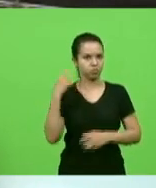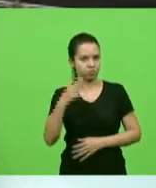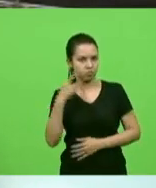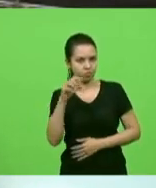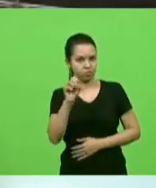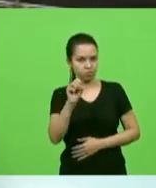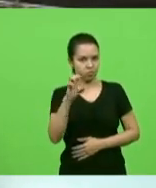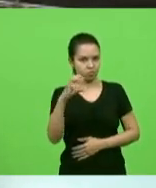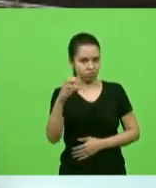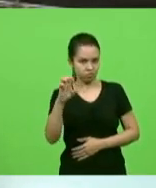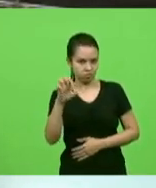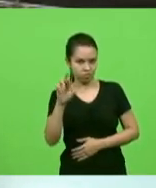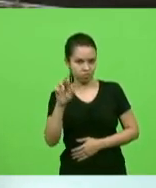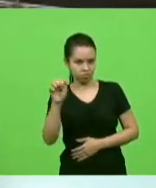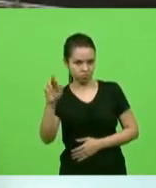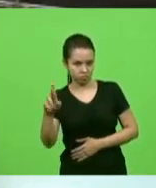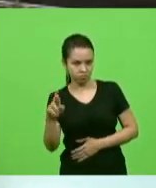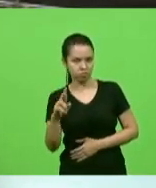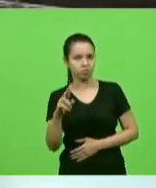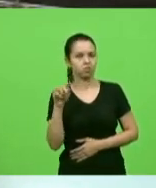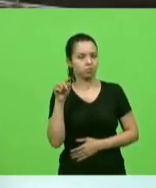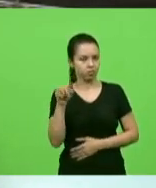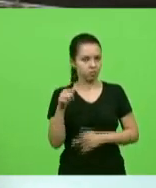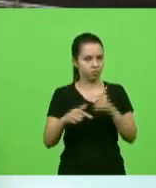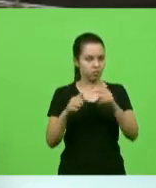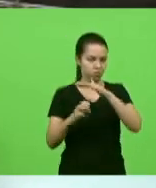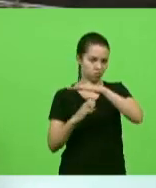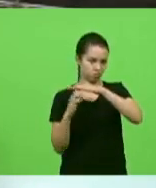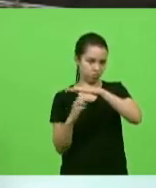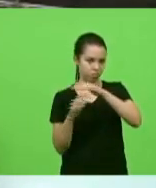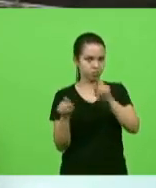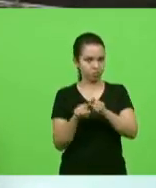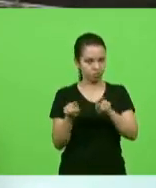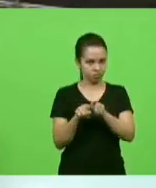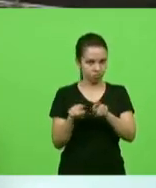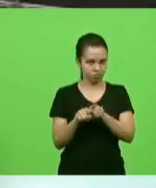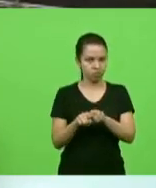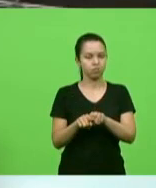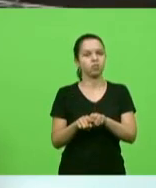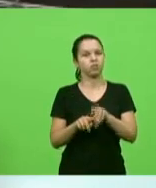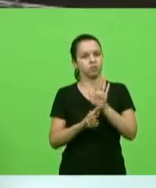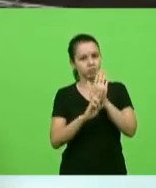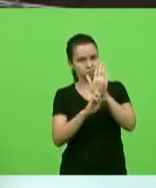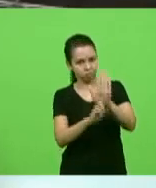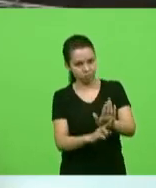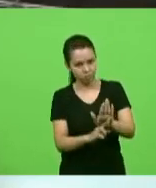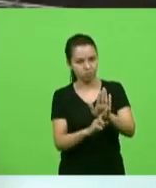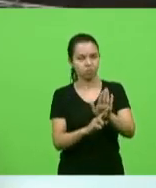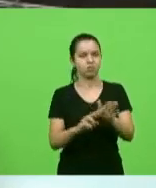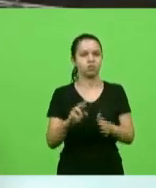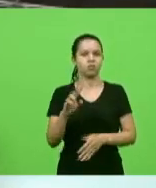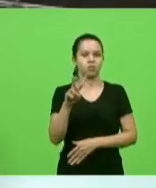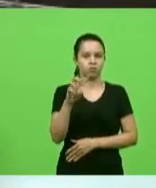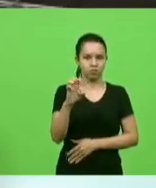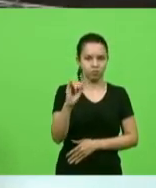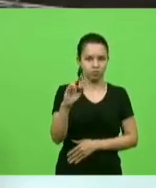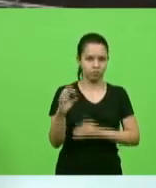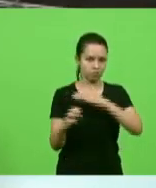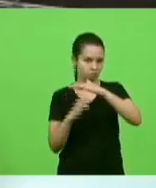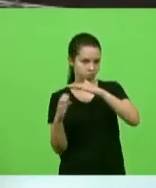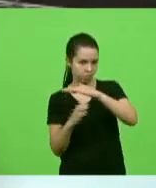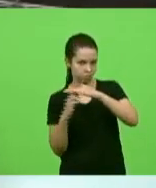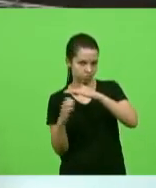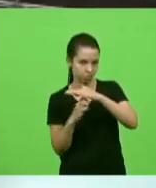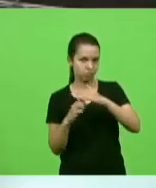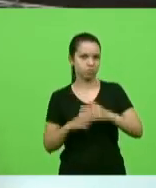Martinez tô mais Braga e cada veio da América o representante da Veiga Melo Fábio Borges advogado Leandro Adriano